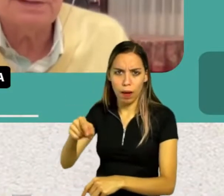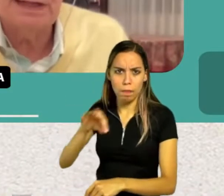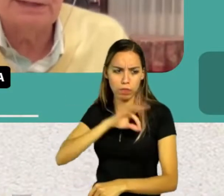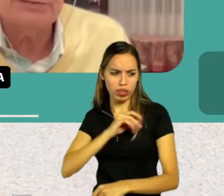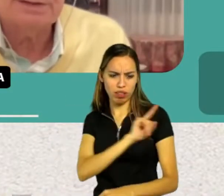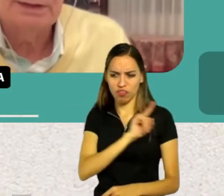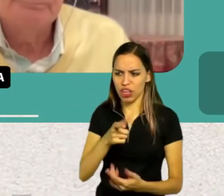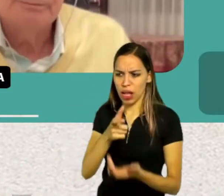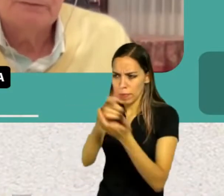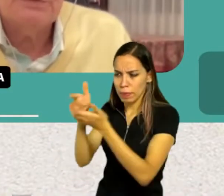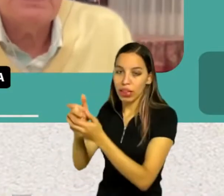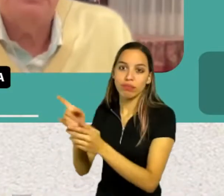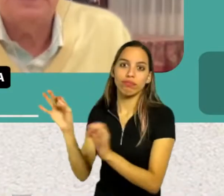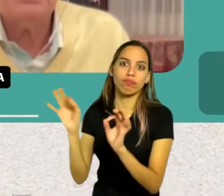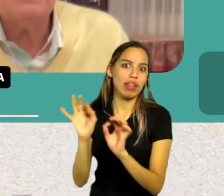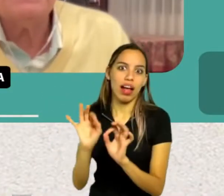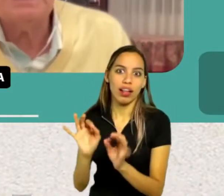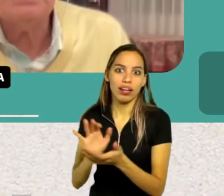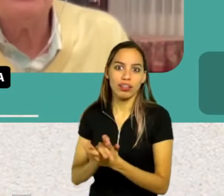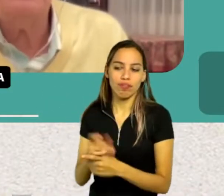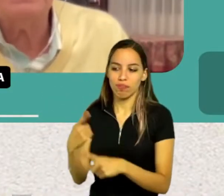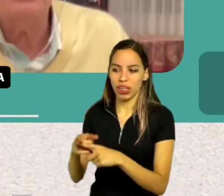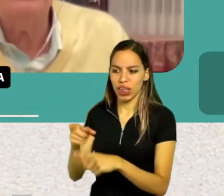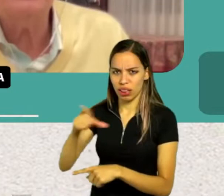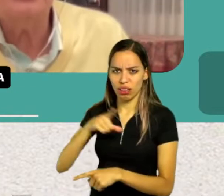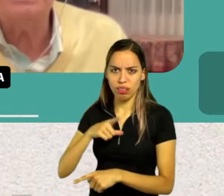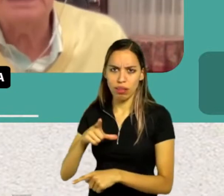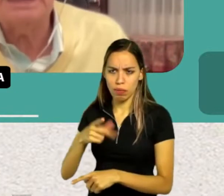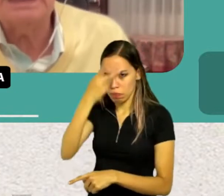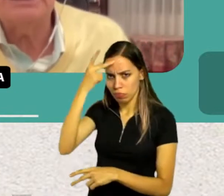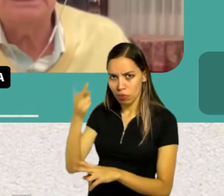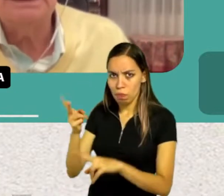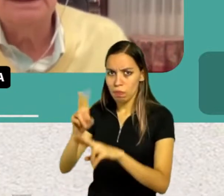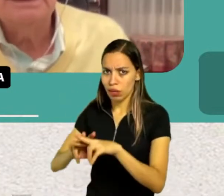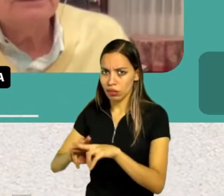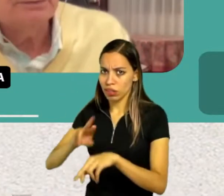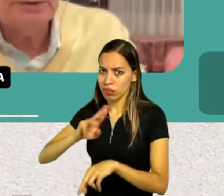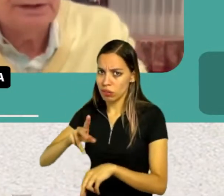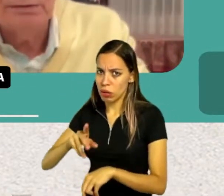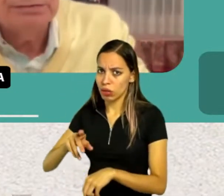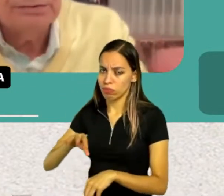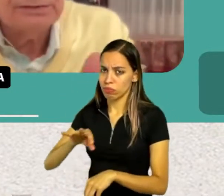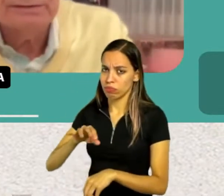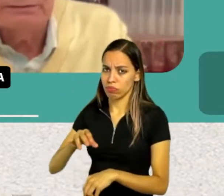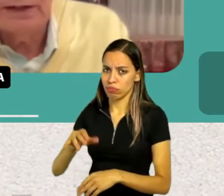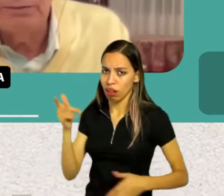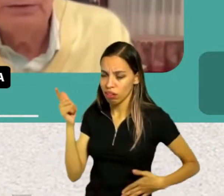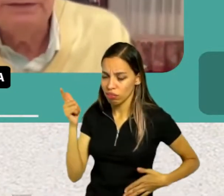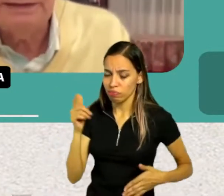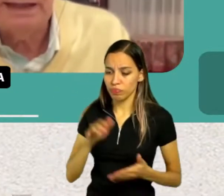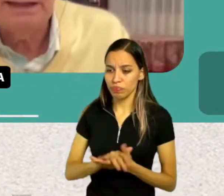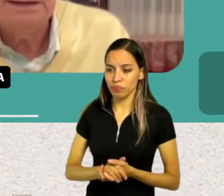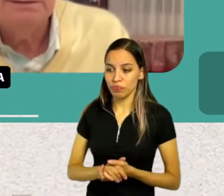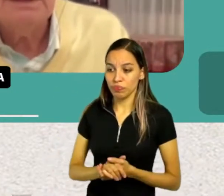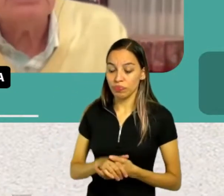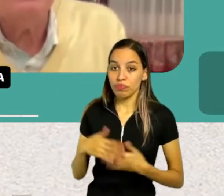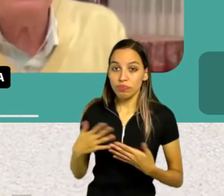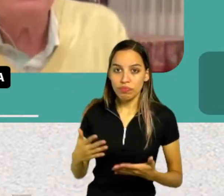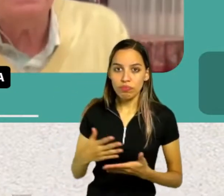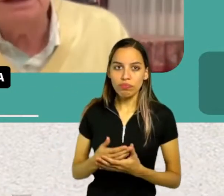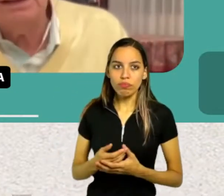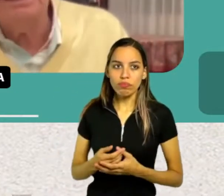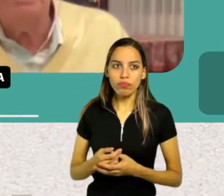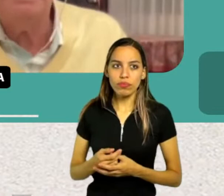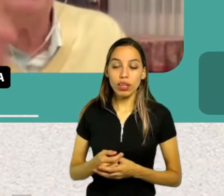resolver esses casos. Você fecha as celas, corta a luz, corta a água. Vão morrer alguns, ele não tem como evitar. Mas no